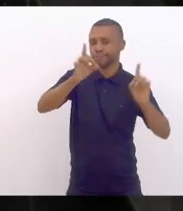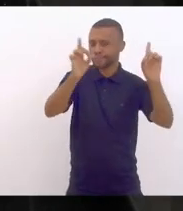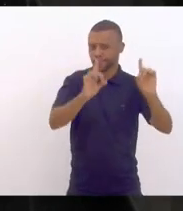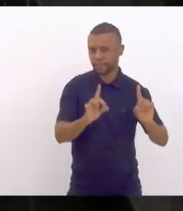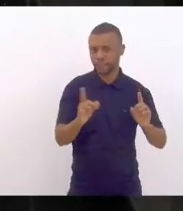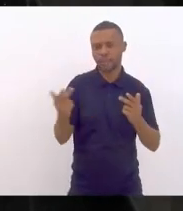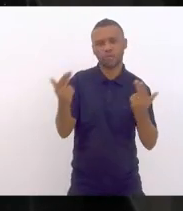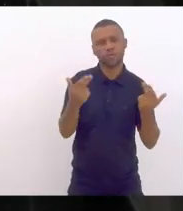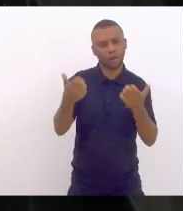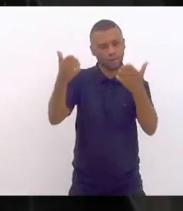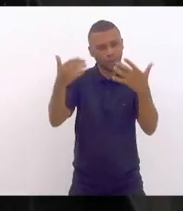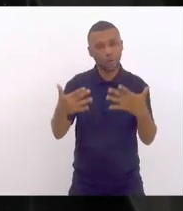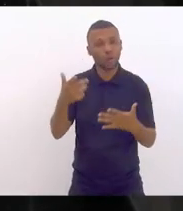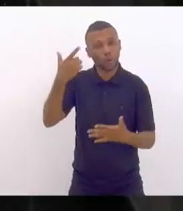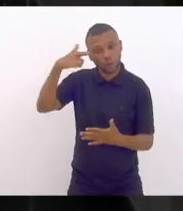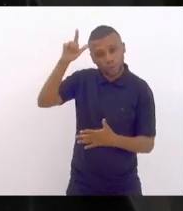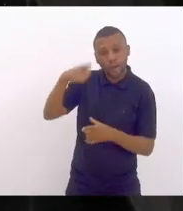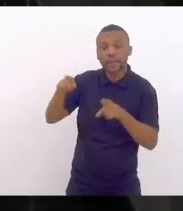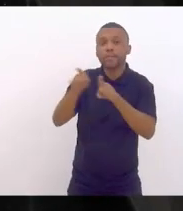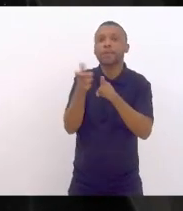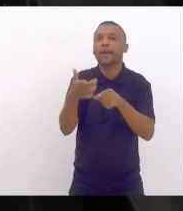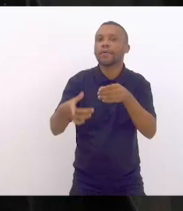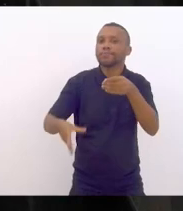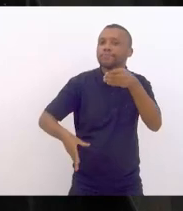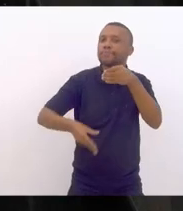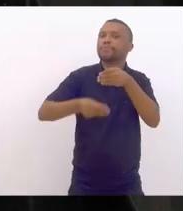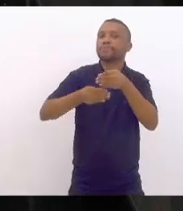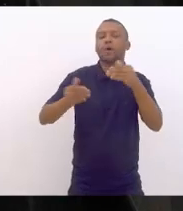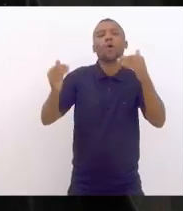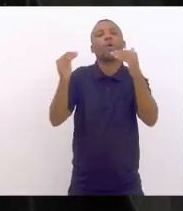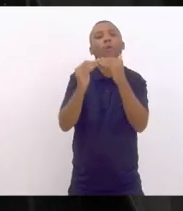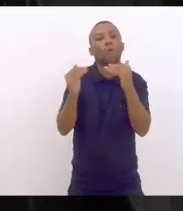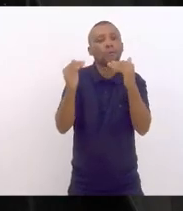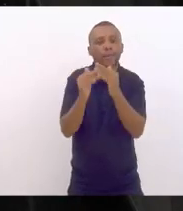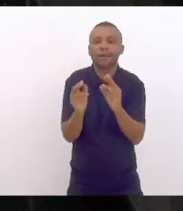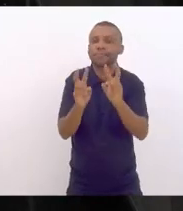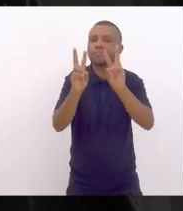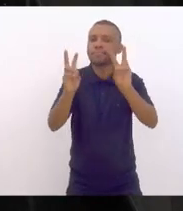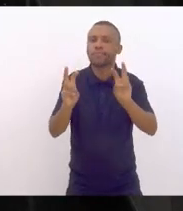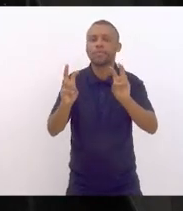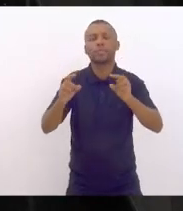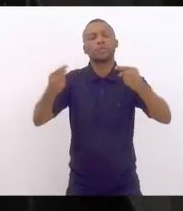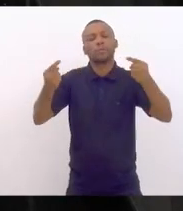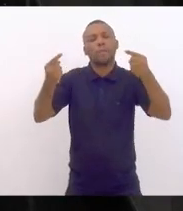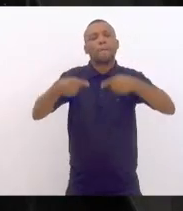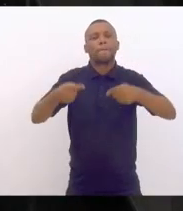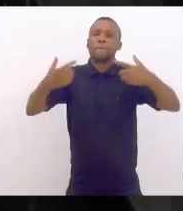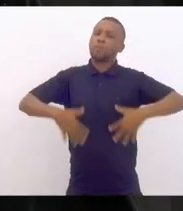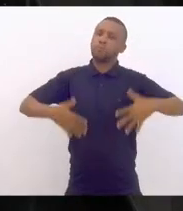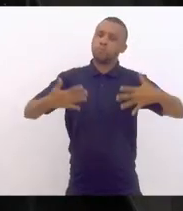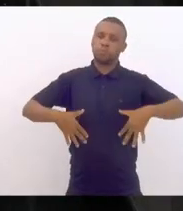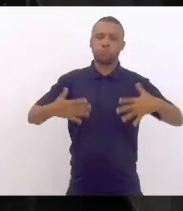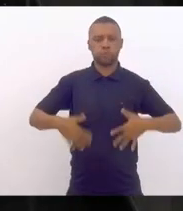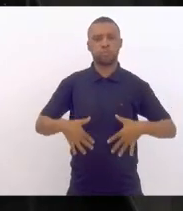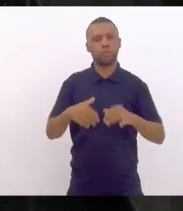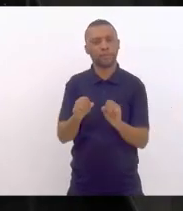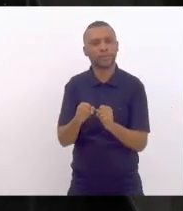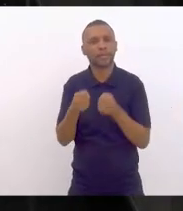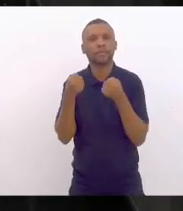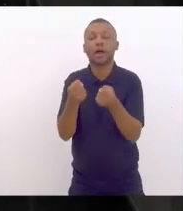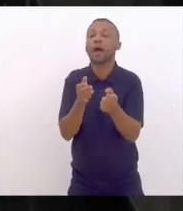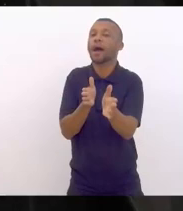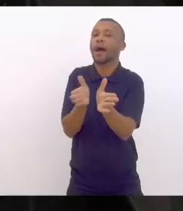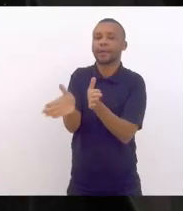e quero também adoçar as palavras do Luiz Paulo seja no tocante ao enorme desafio que está colocado para se garantir